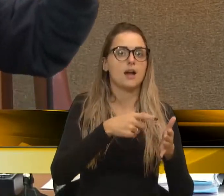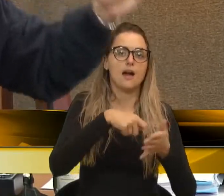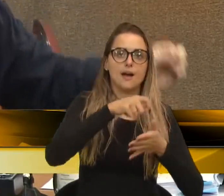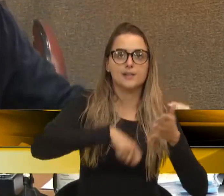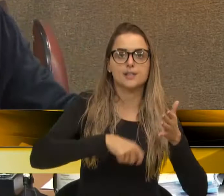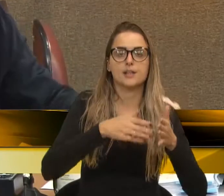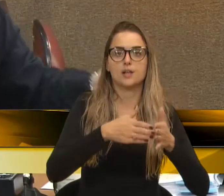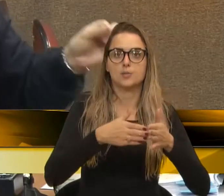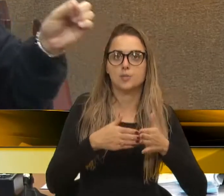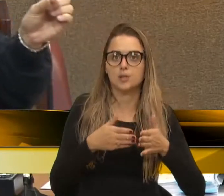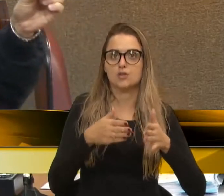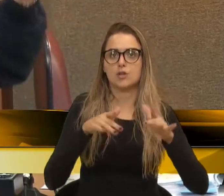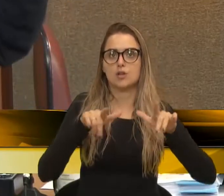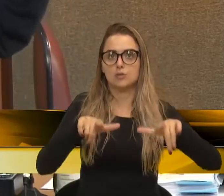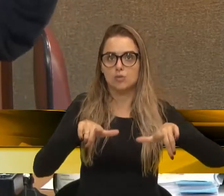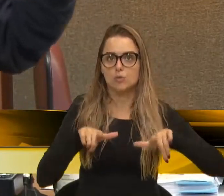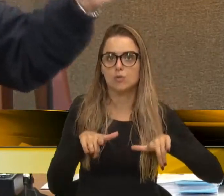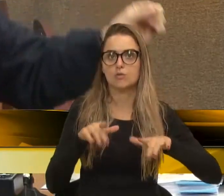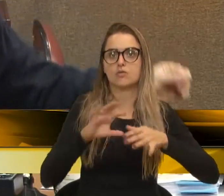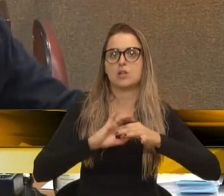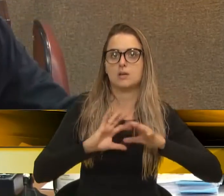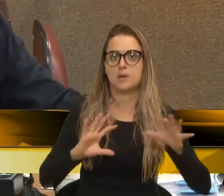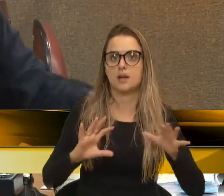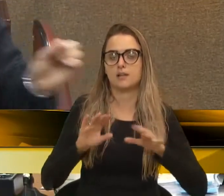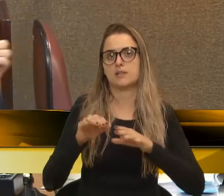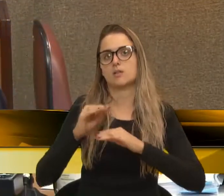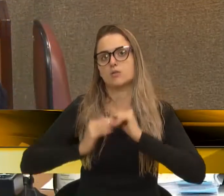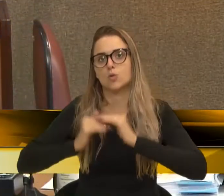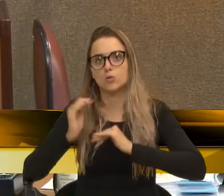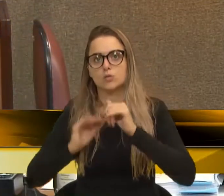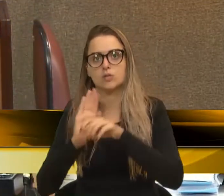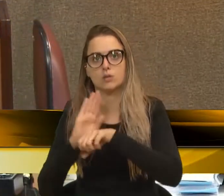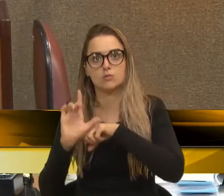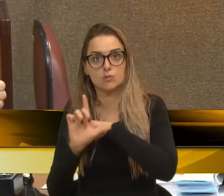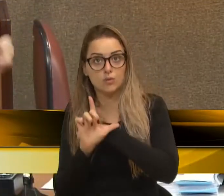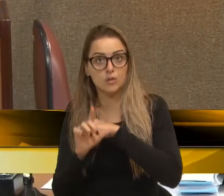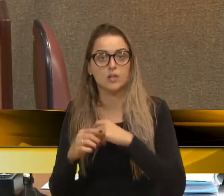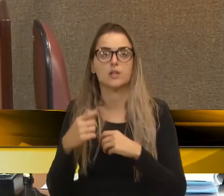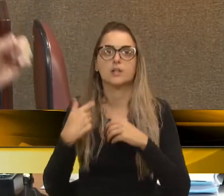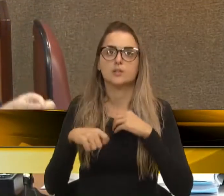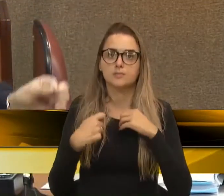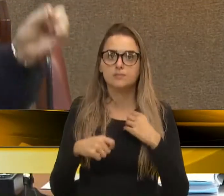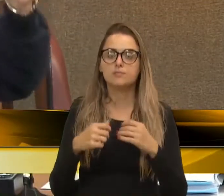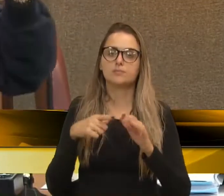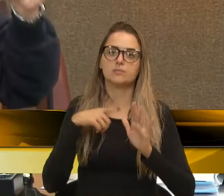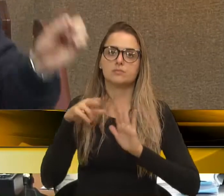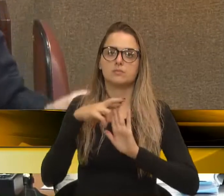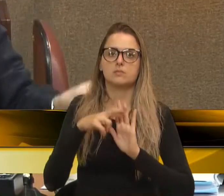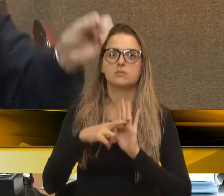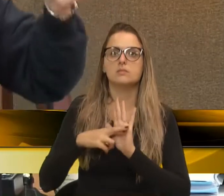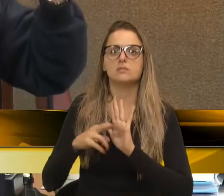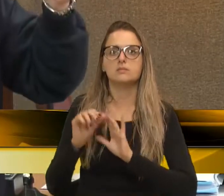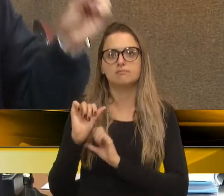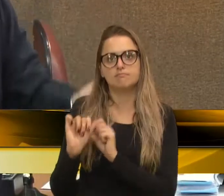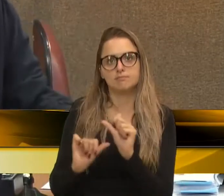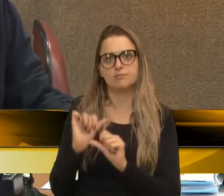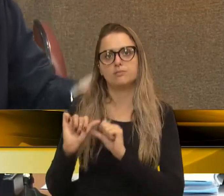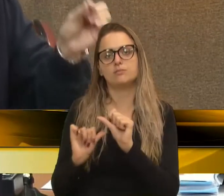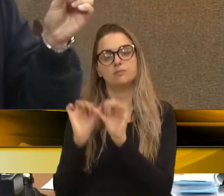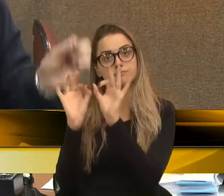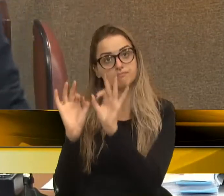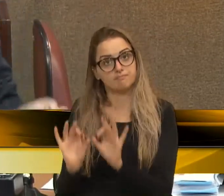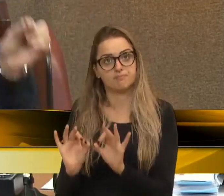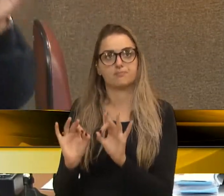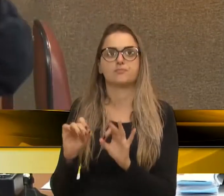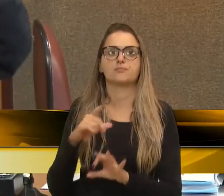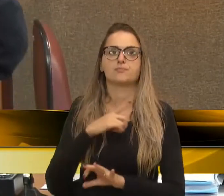de licença para a construção de um loteamento, né, nós precisamos garantir regras de transição justa